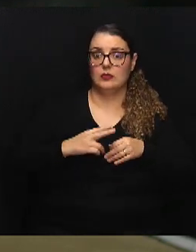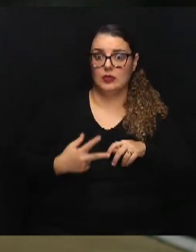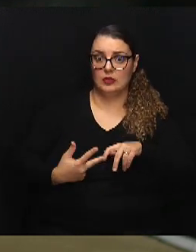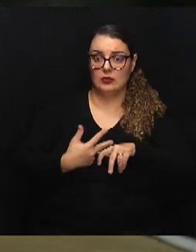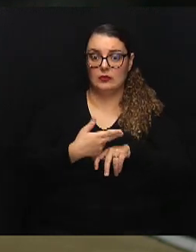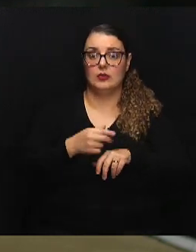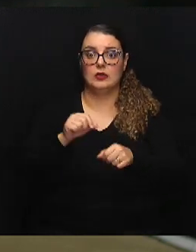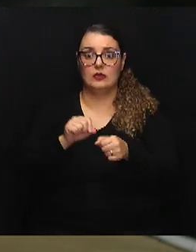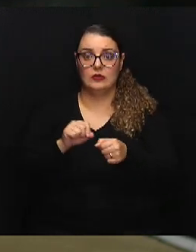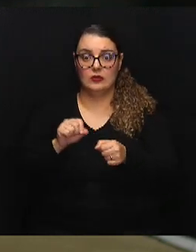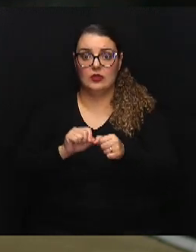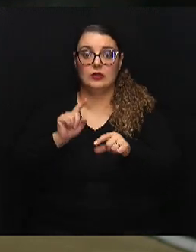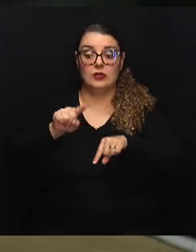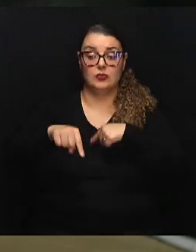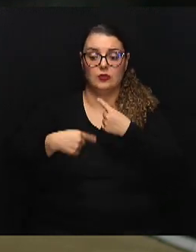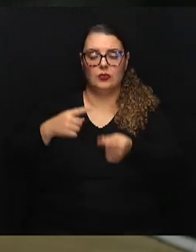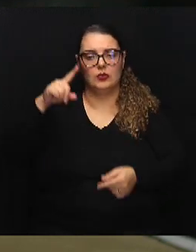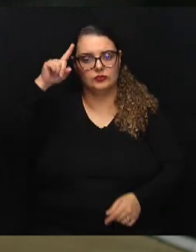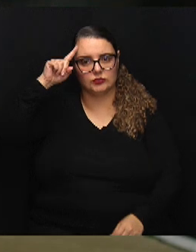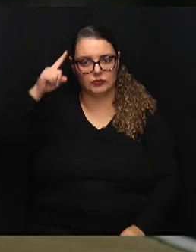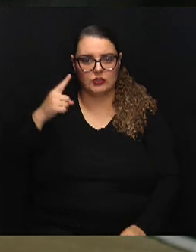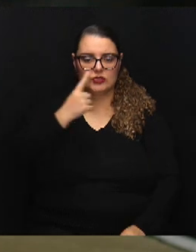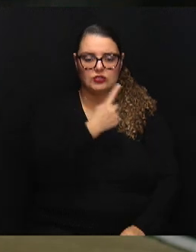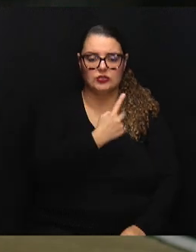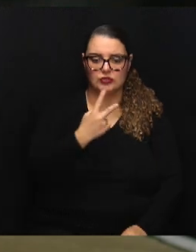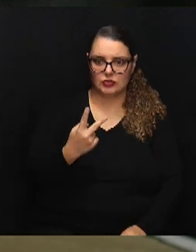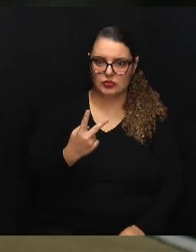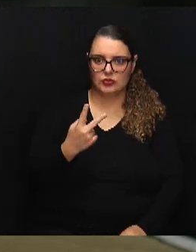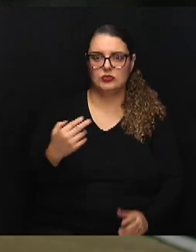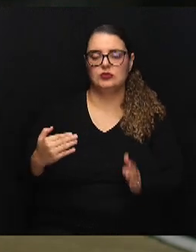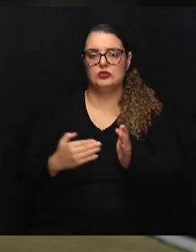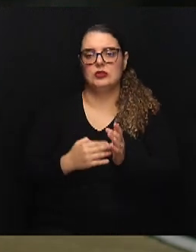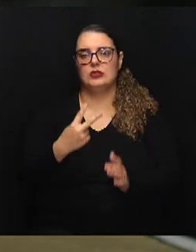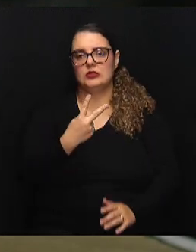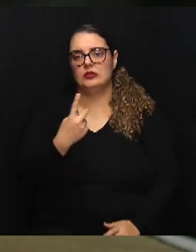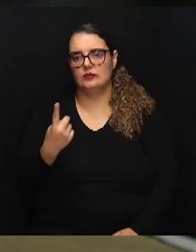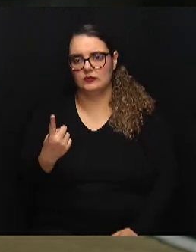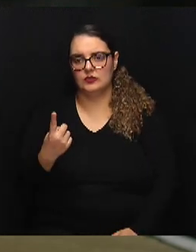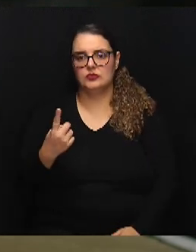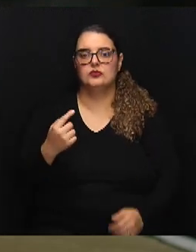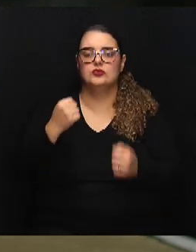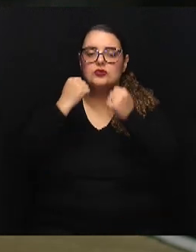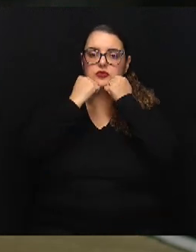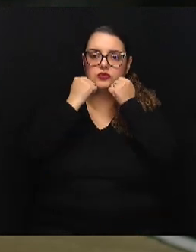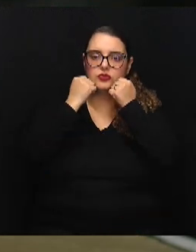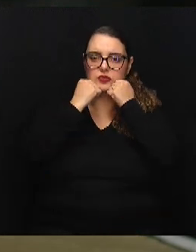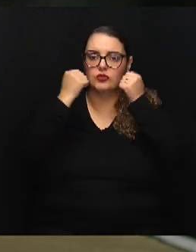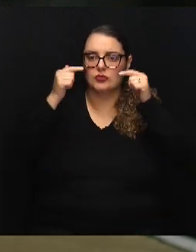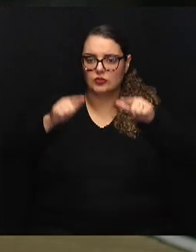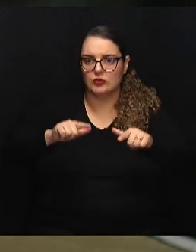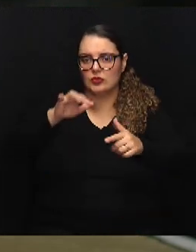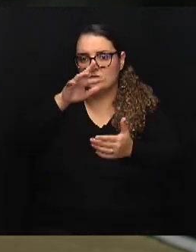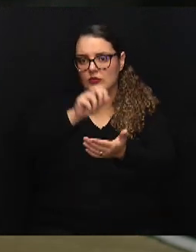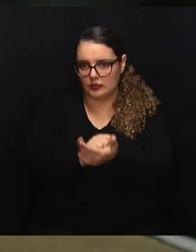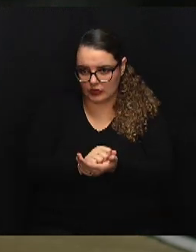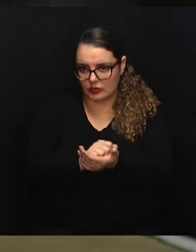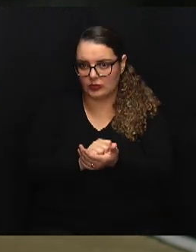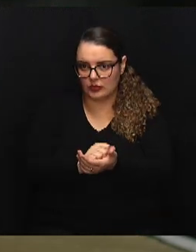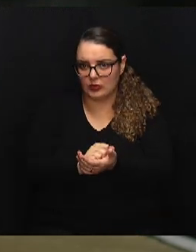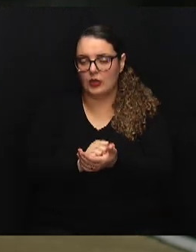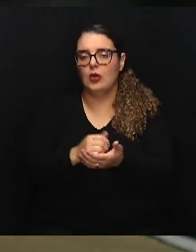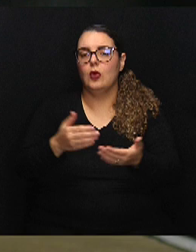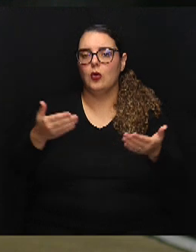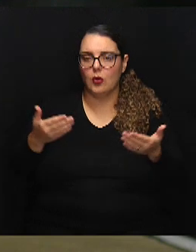serão realizadas entre os dias 12 e 21 de julho, no mesmo local onde foi feita a inscrição. Uma novidade é que